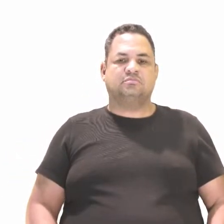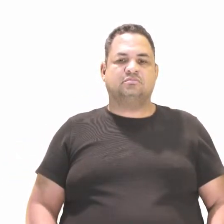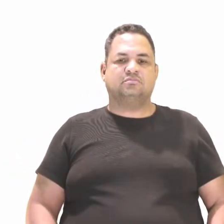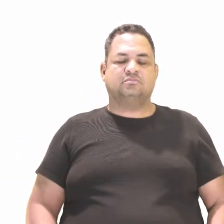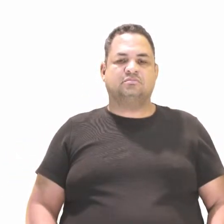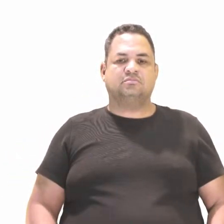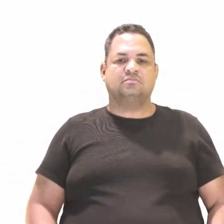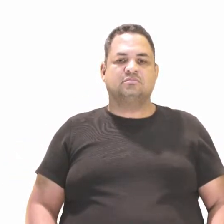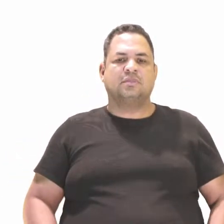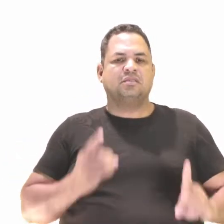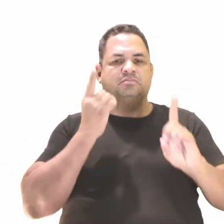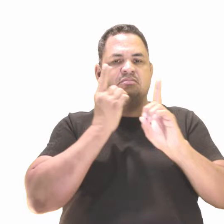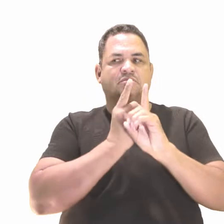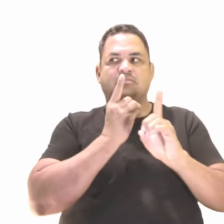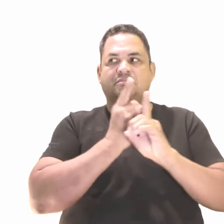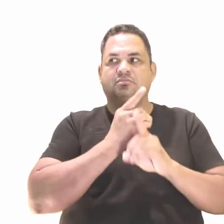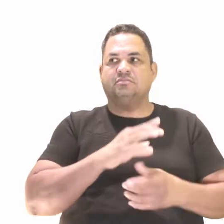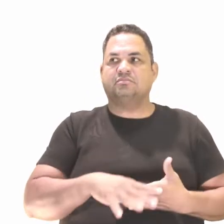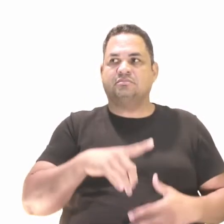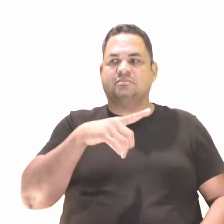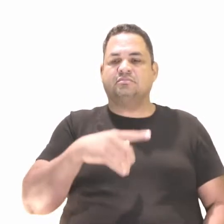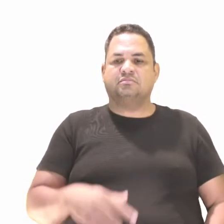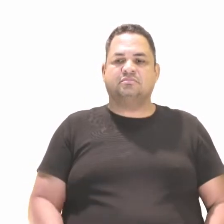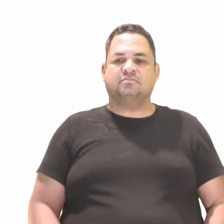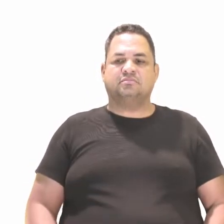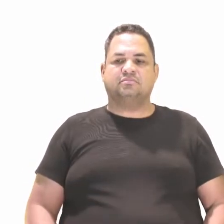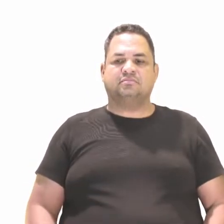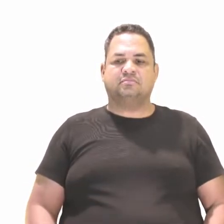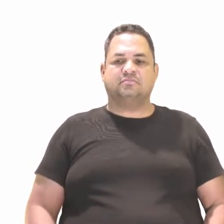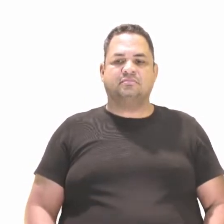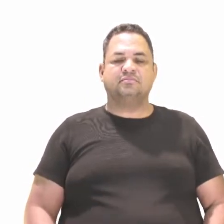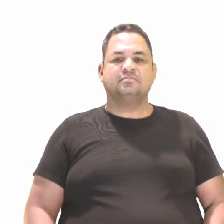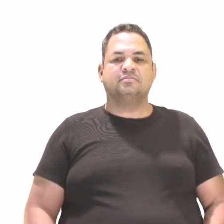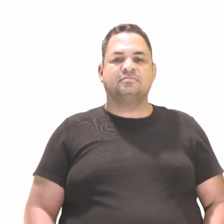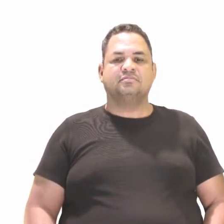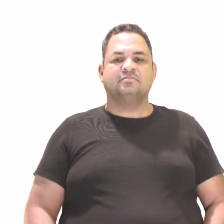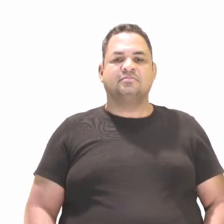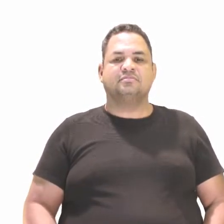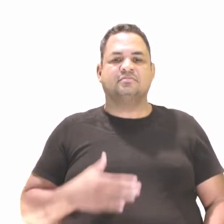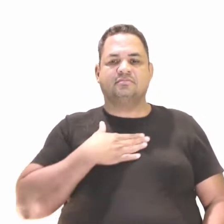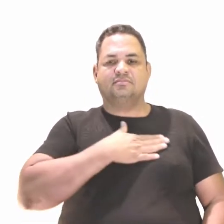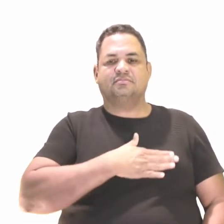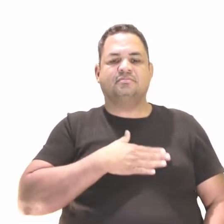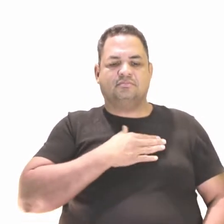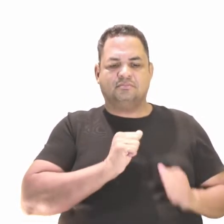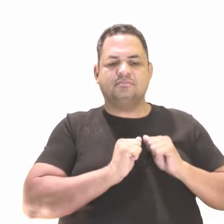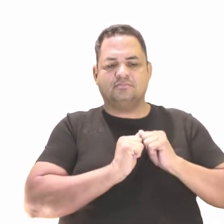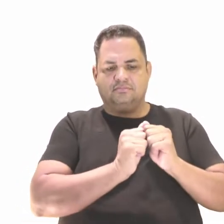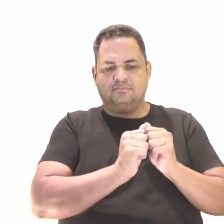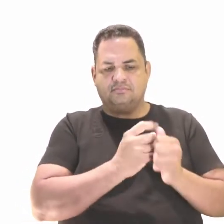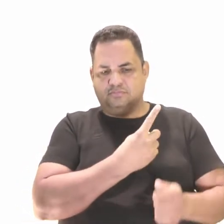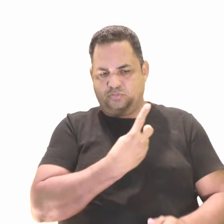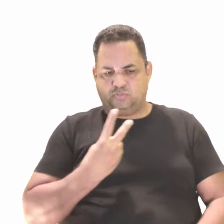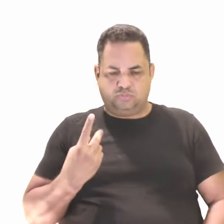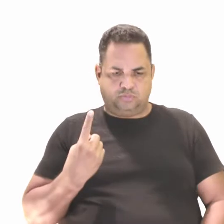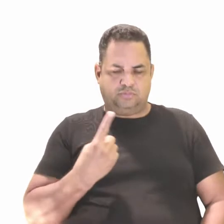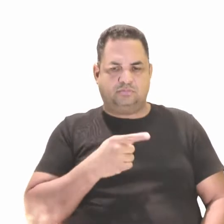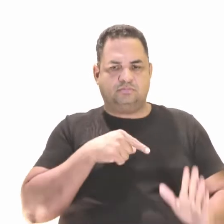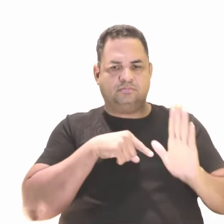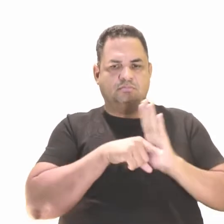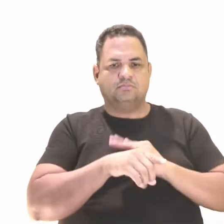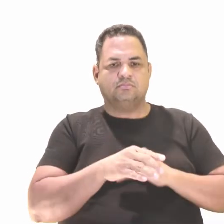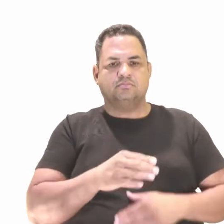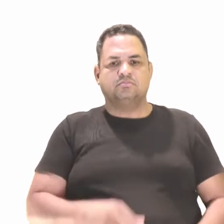espécie de date, um encontro, porque ela pergunta assim, would you like to go with me? Você gostaria de ir comigo, né? Para